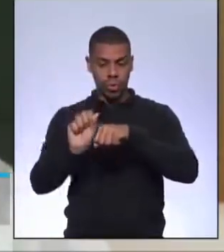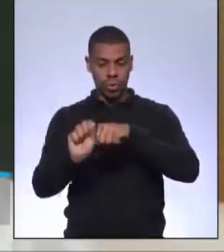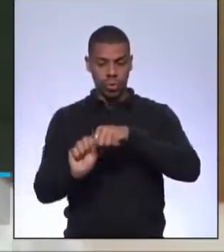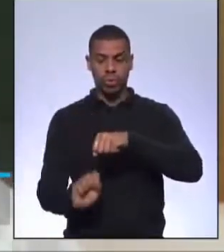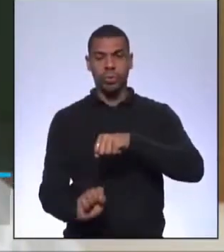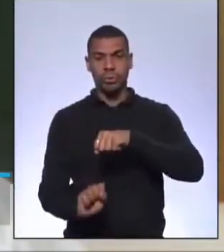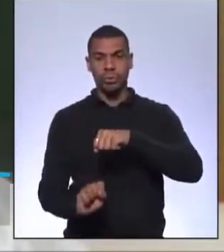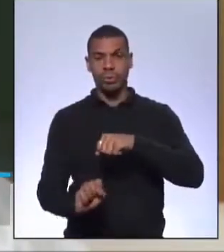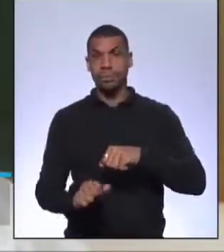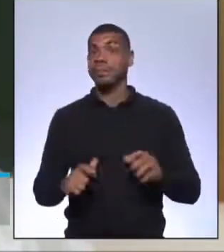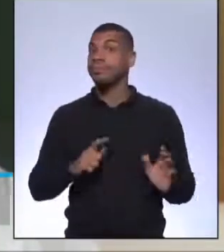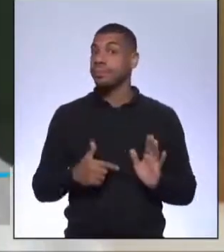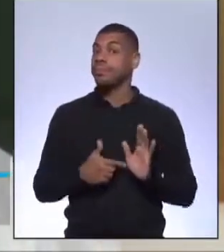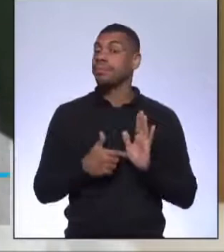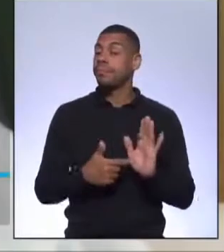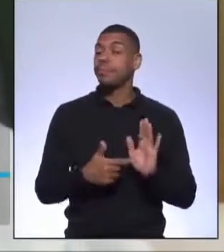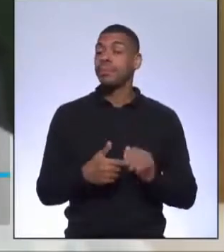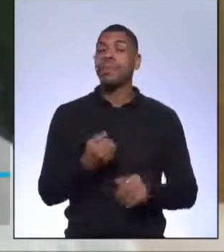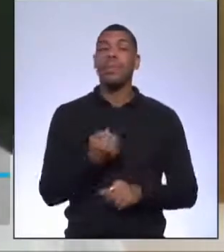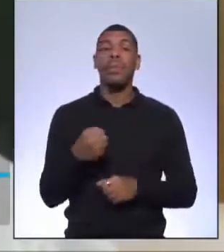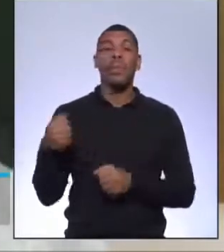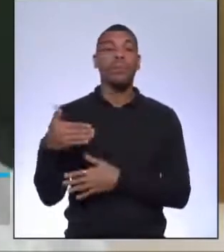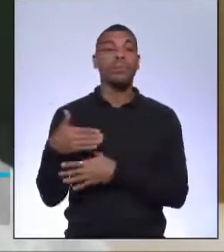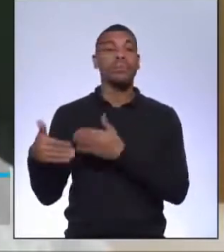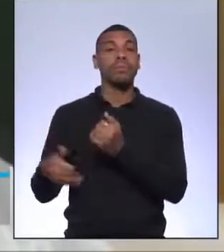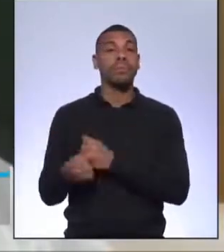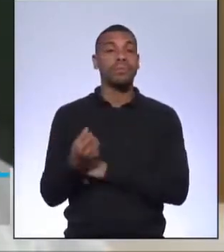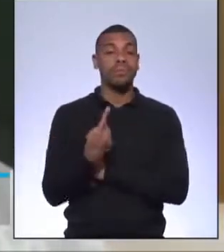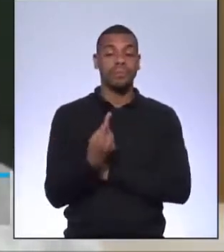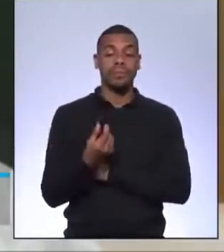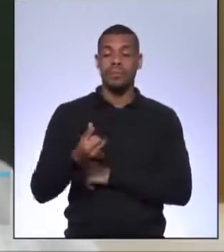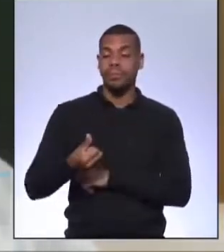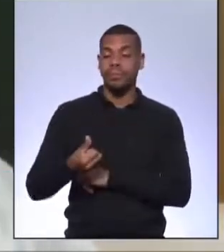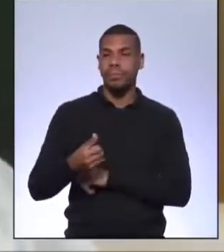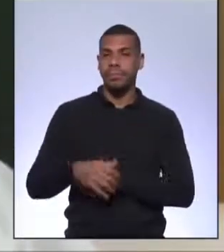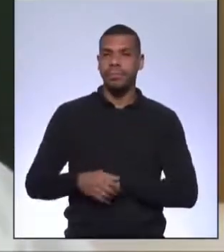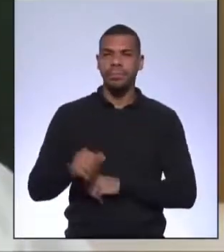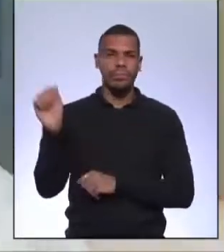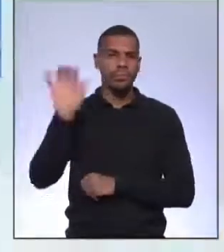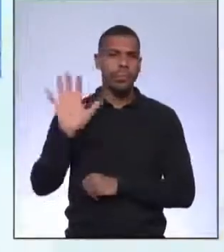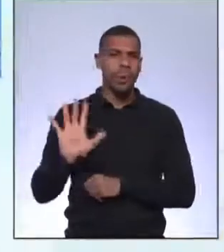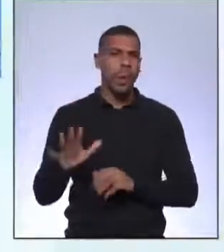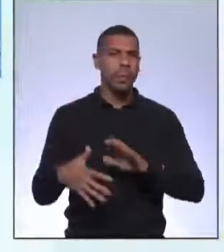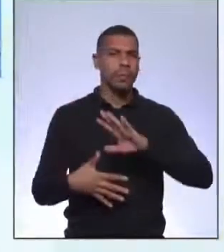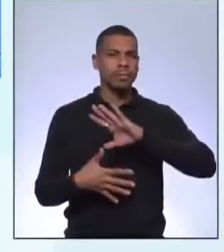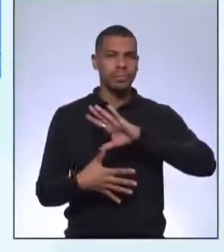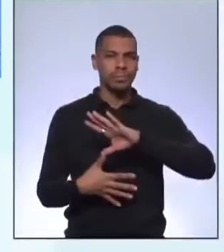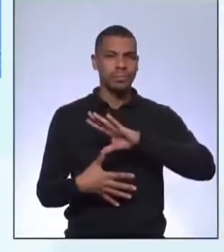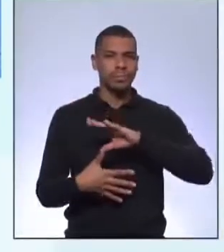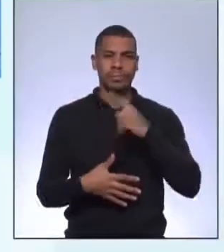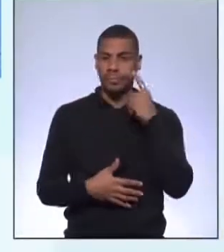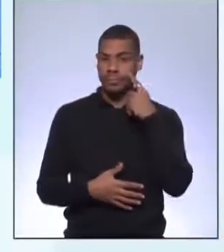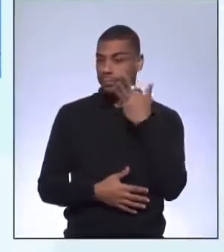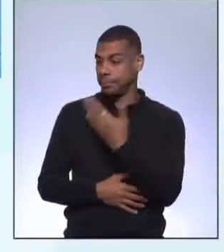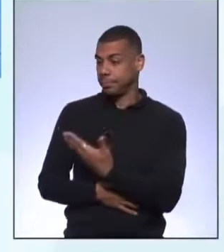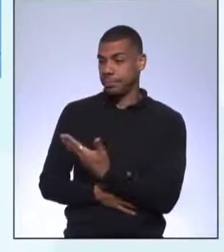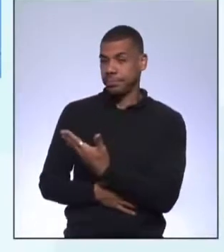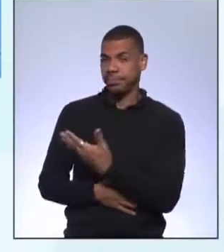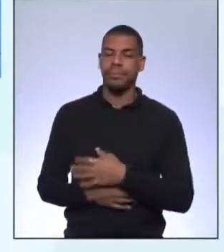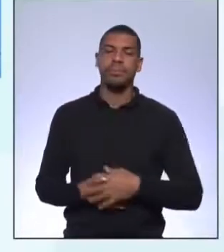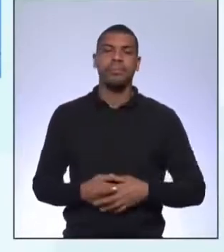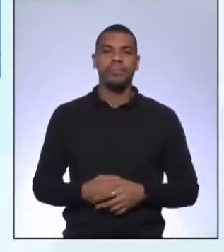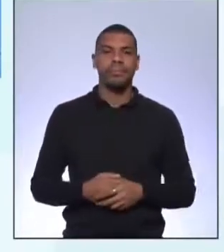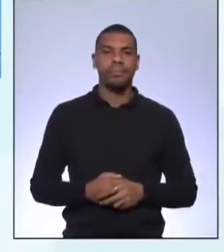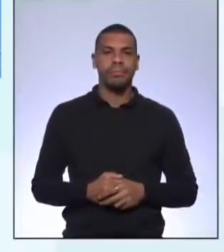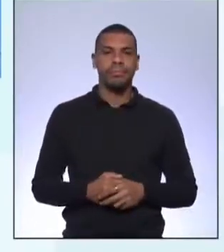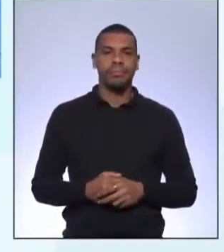agora a gente tem no slide 16 aí um mapinha que ele vai ter a outra parte, né? Ele pega ali